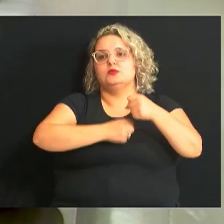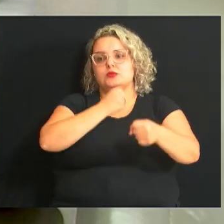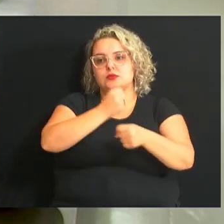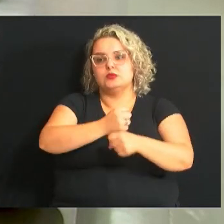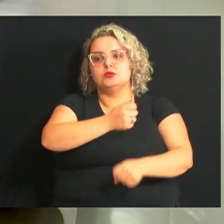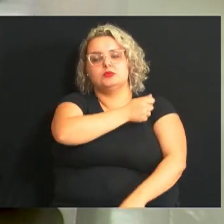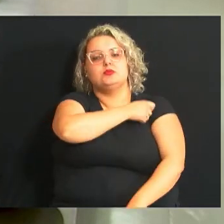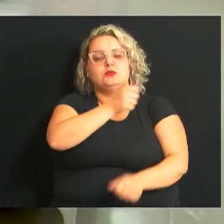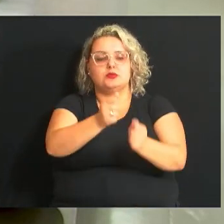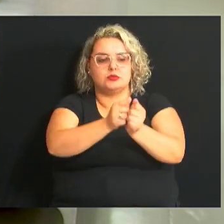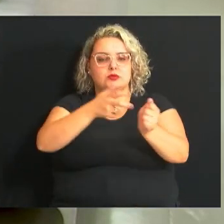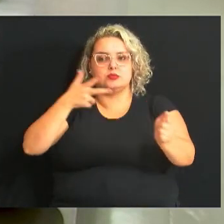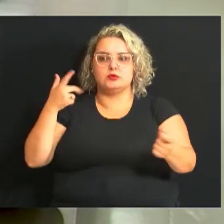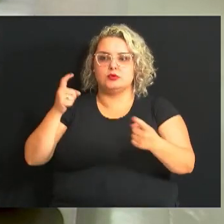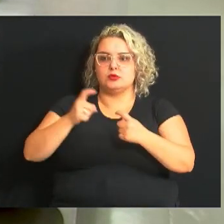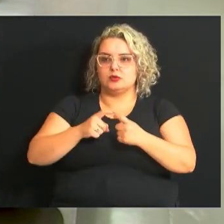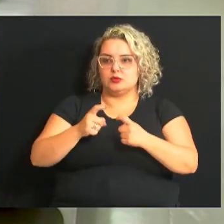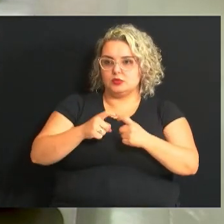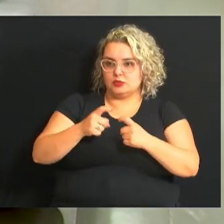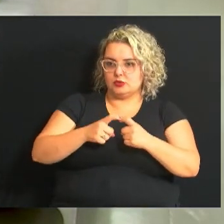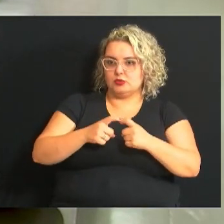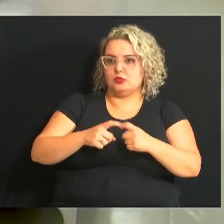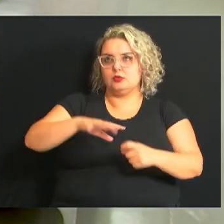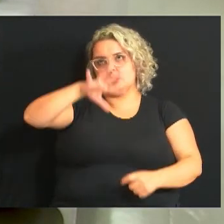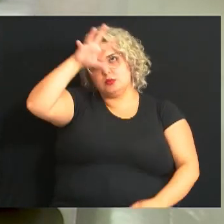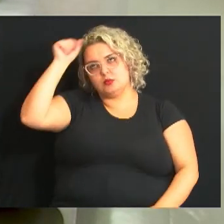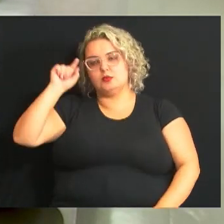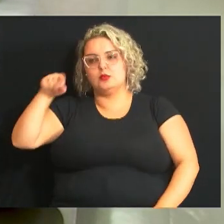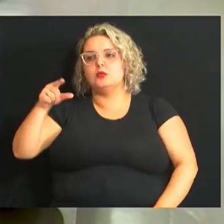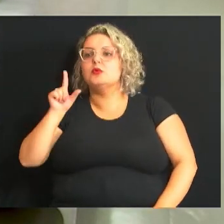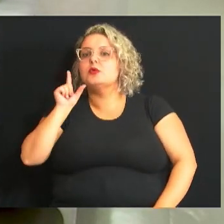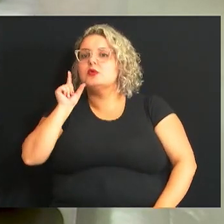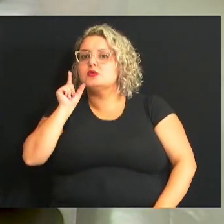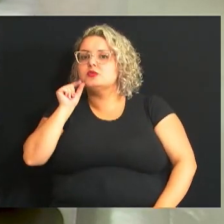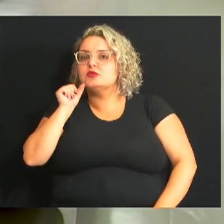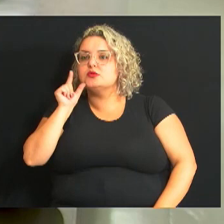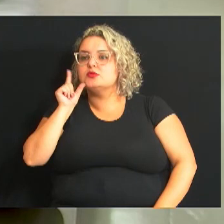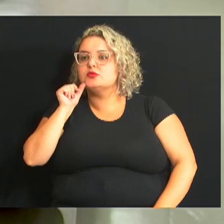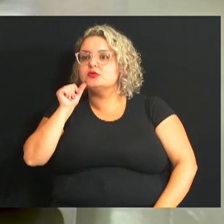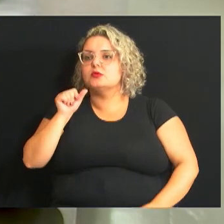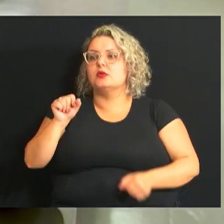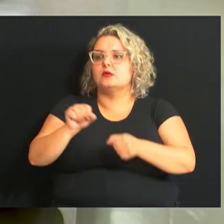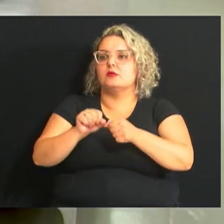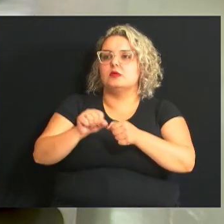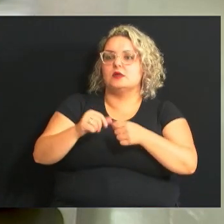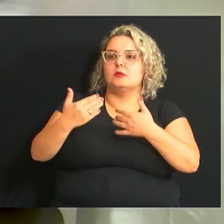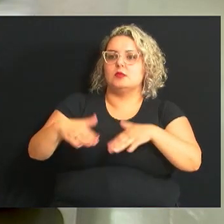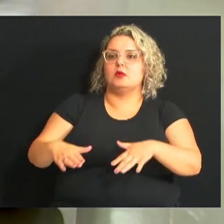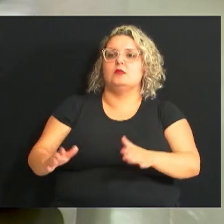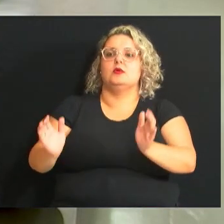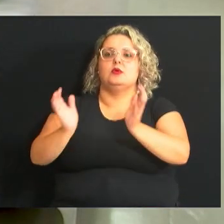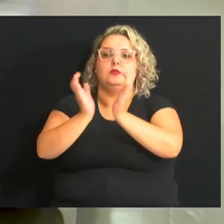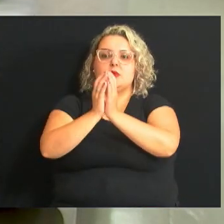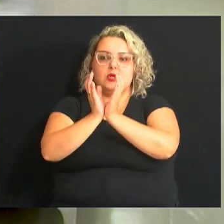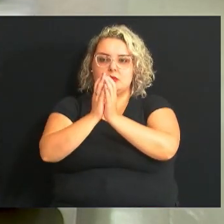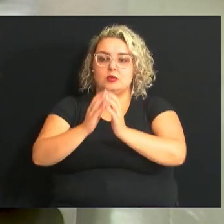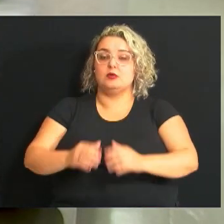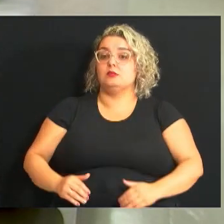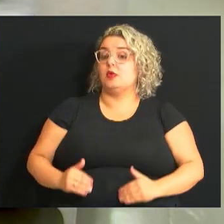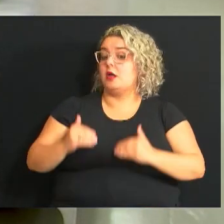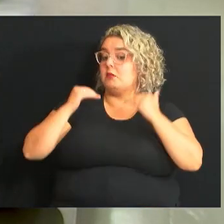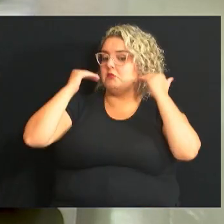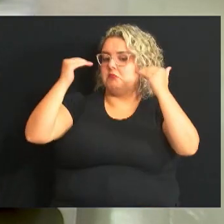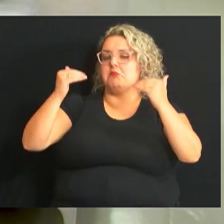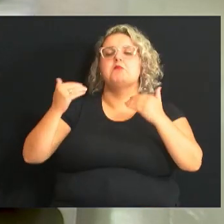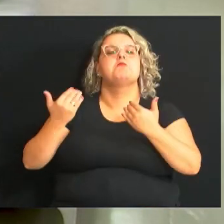um era do Amazonas e outro de Alagoas, mas fez a prova em Pernambuco, né? E alunos que tiveram um altíssimo desempenho na prova